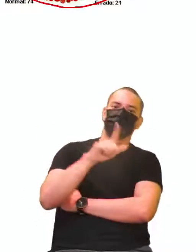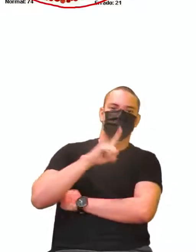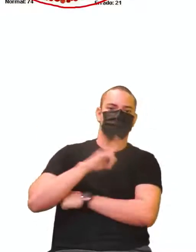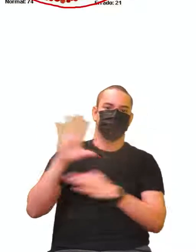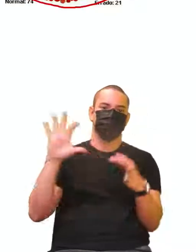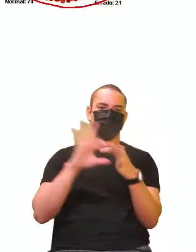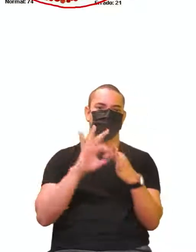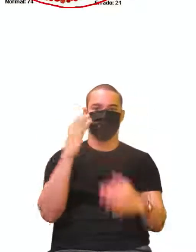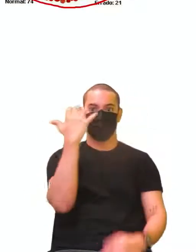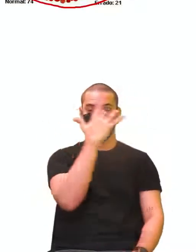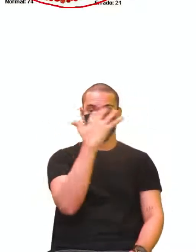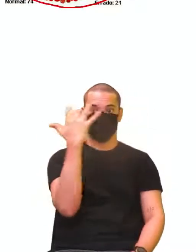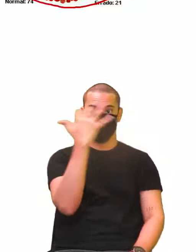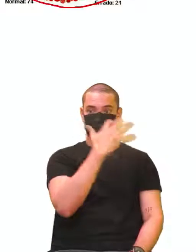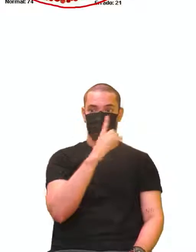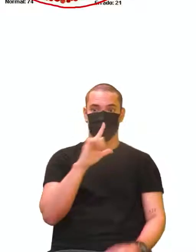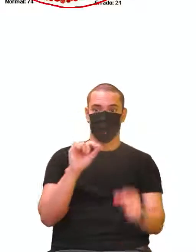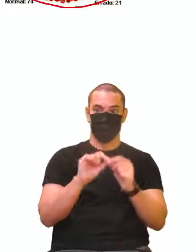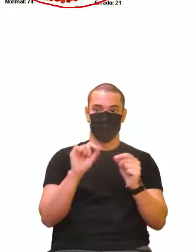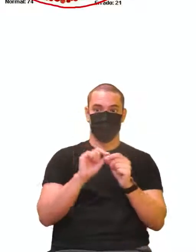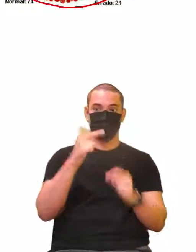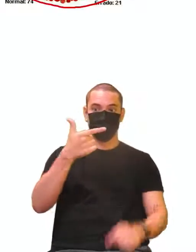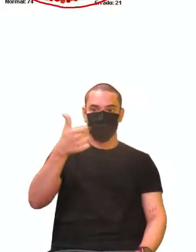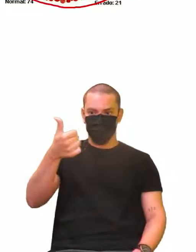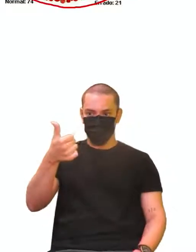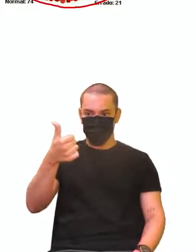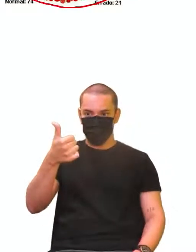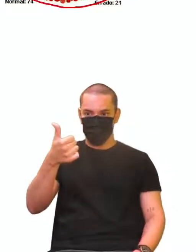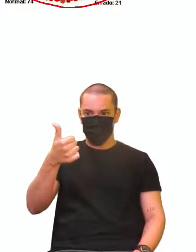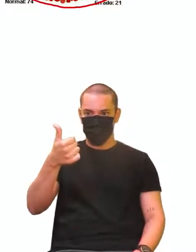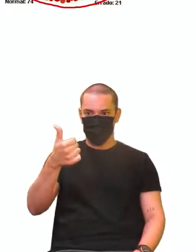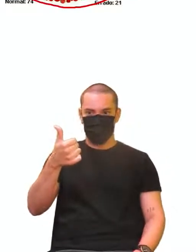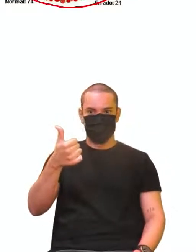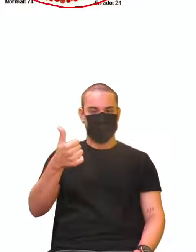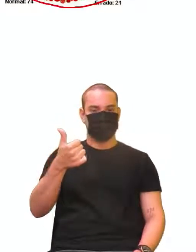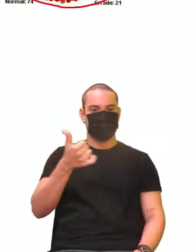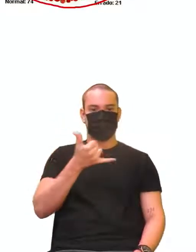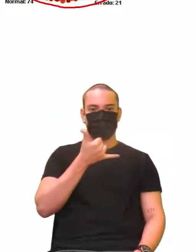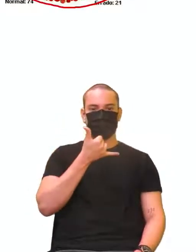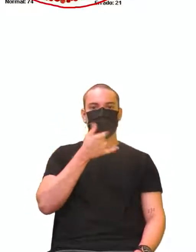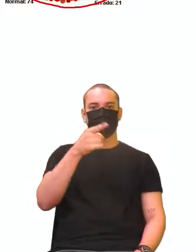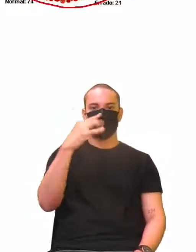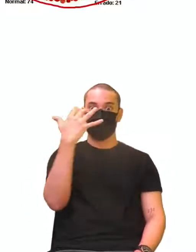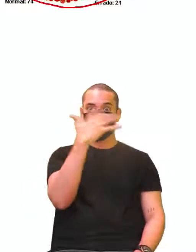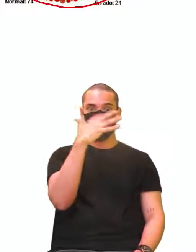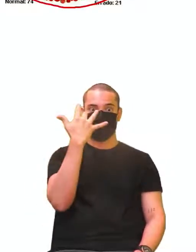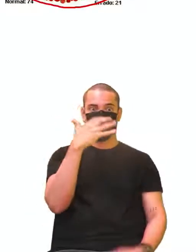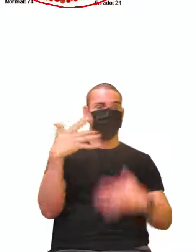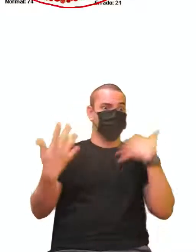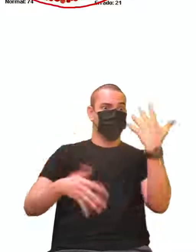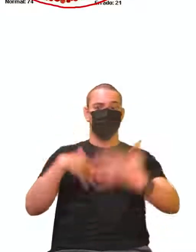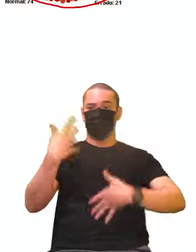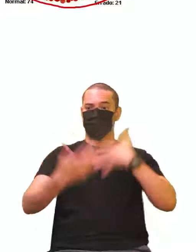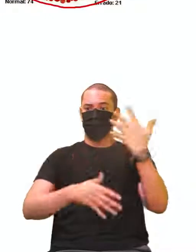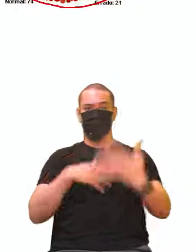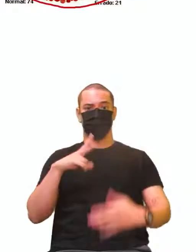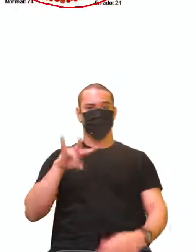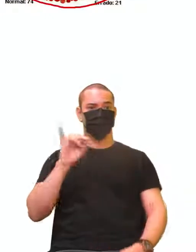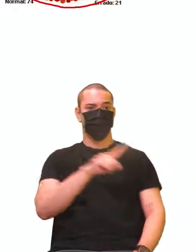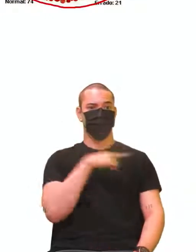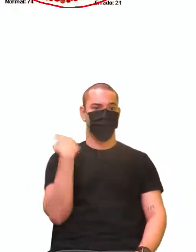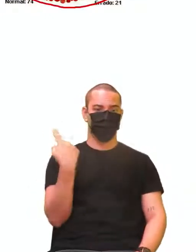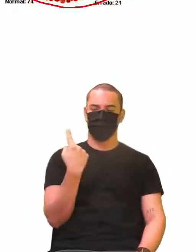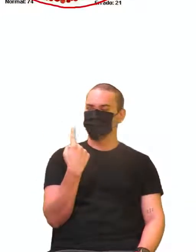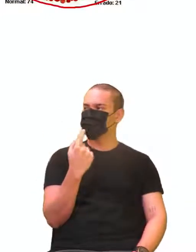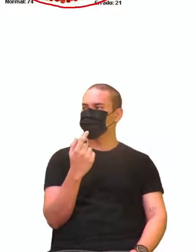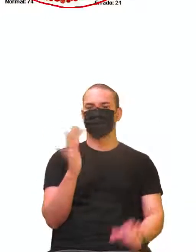Porque se você estiver vendo o 21 em vez do 74, você tem daltonismo. Ah, professora, eu vou morrer! Não tem nada a